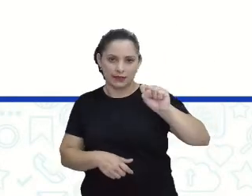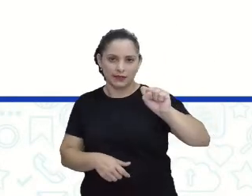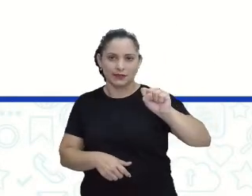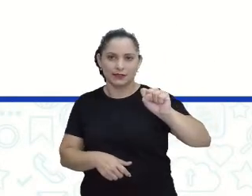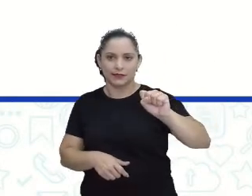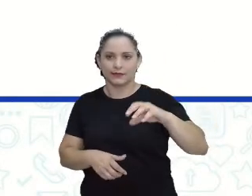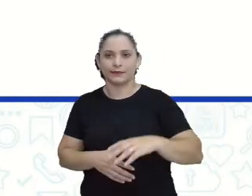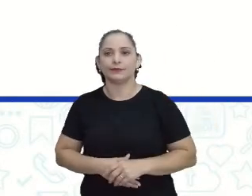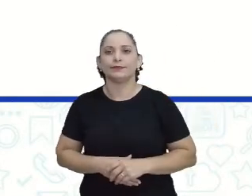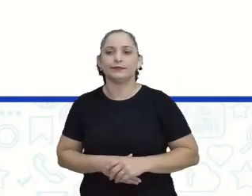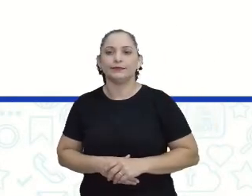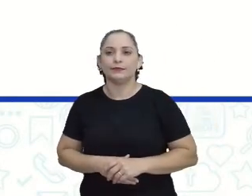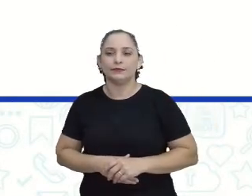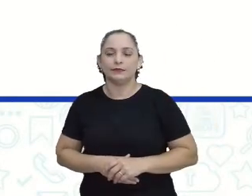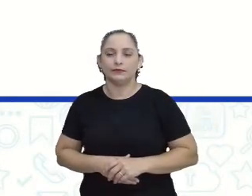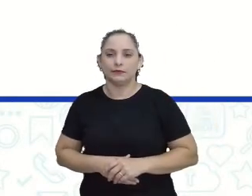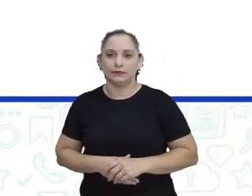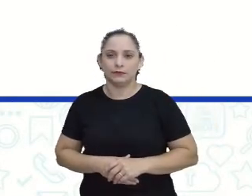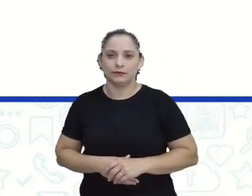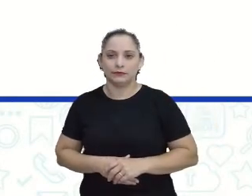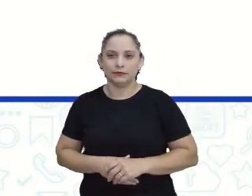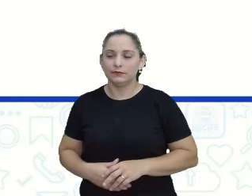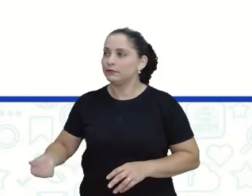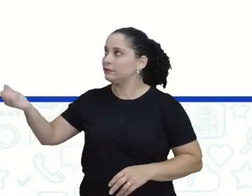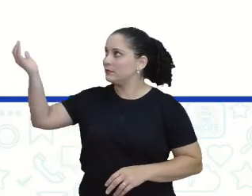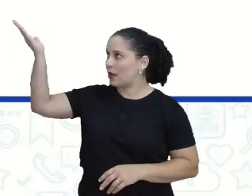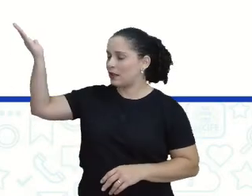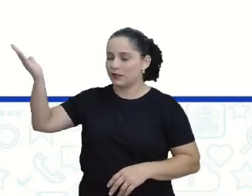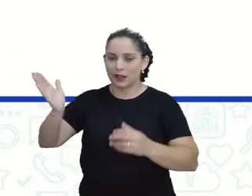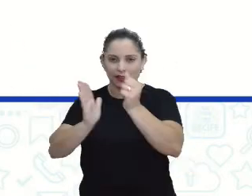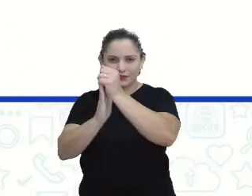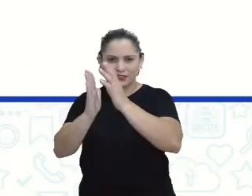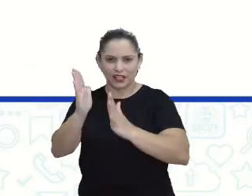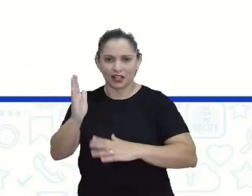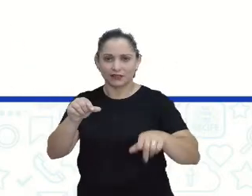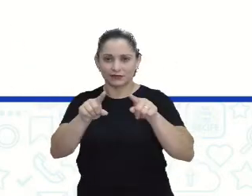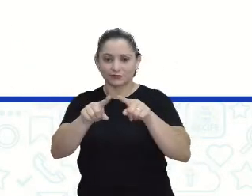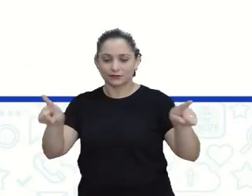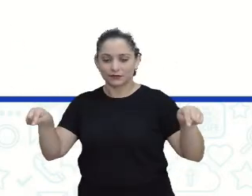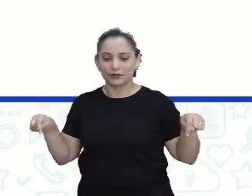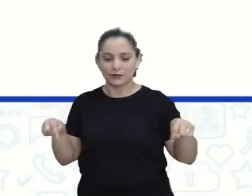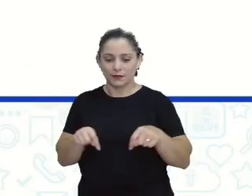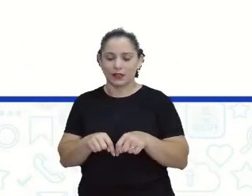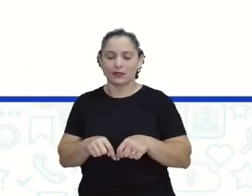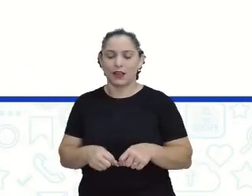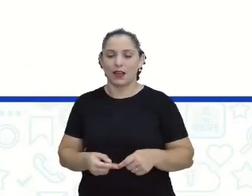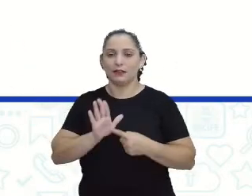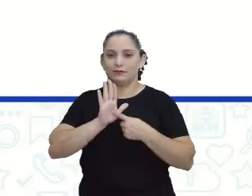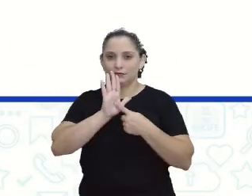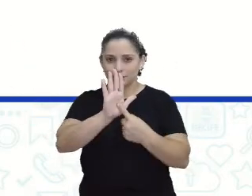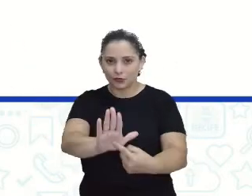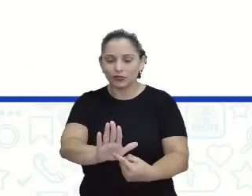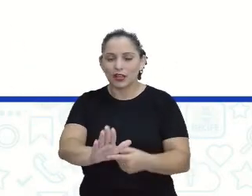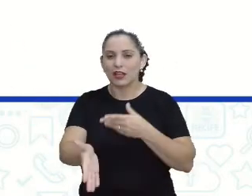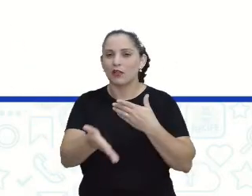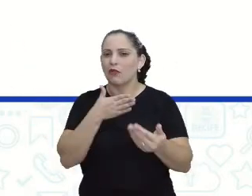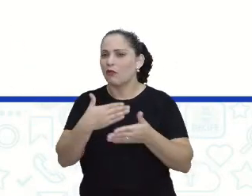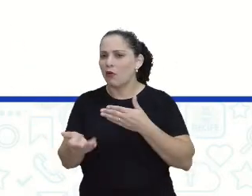eu levei recentemente para a sala de aula e sem usar muito essa explicação de que poderia ser qualquer